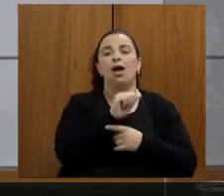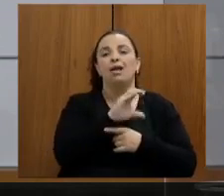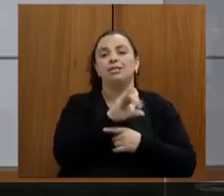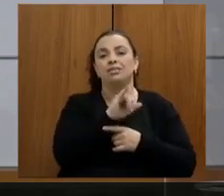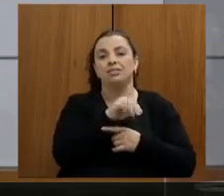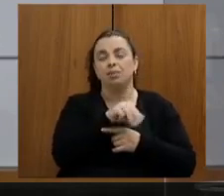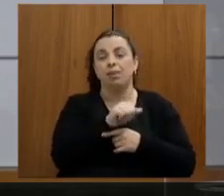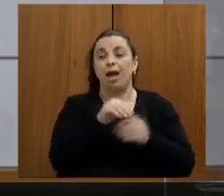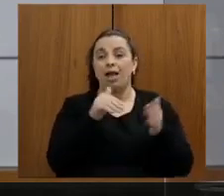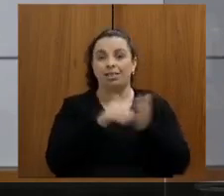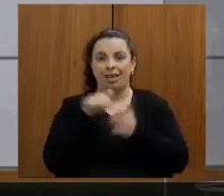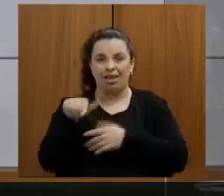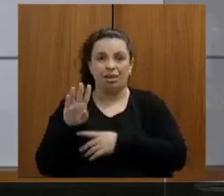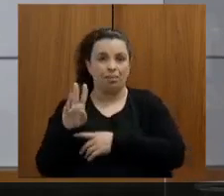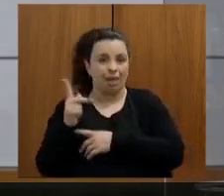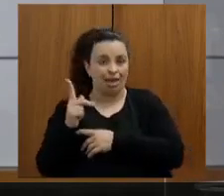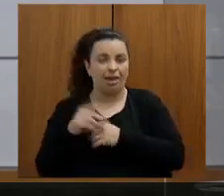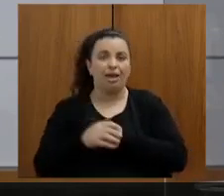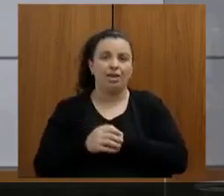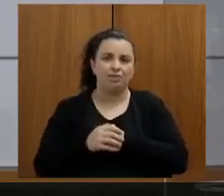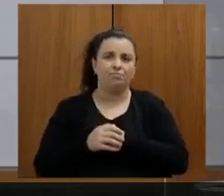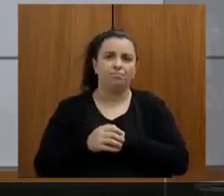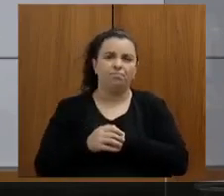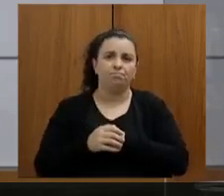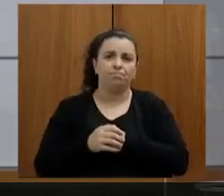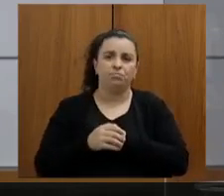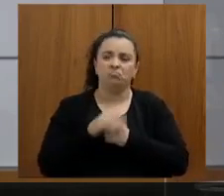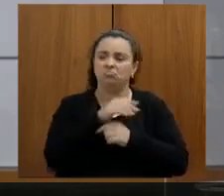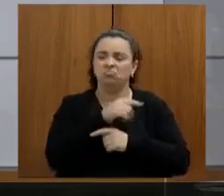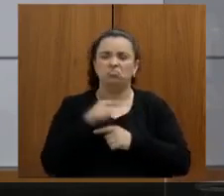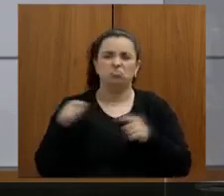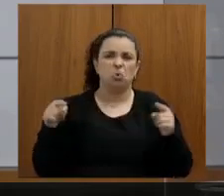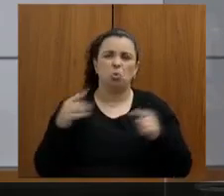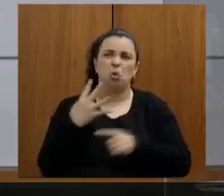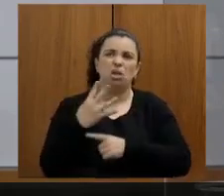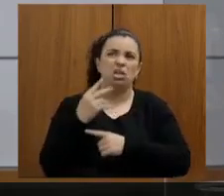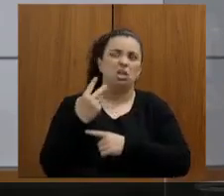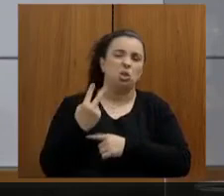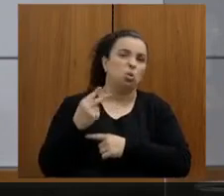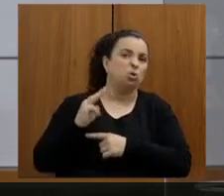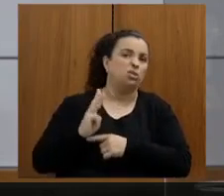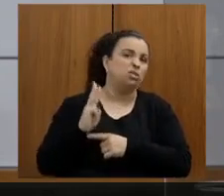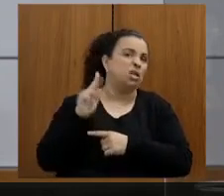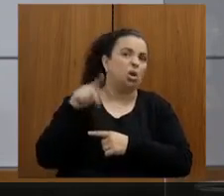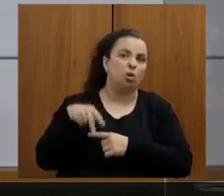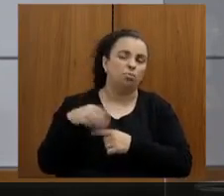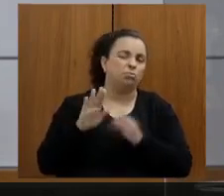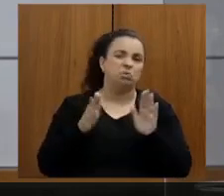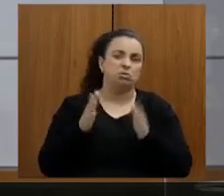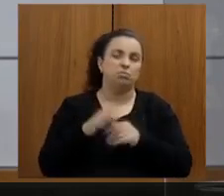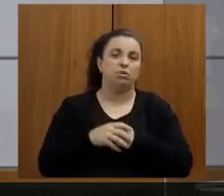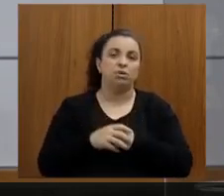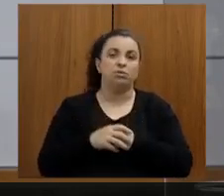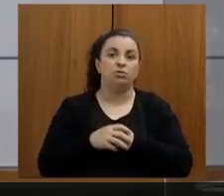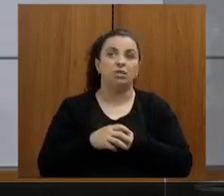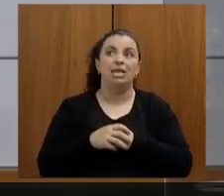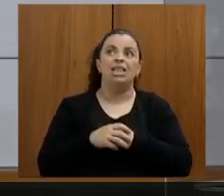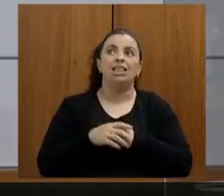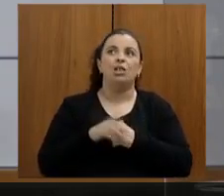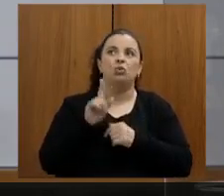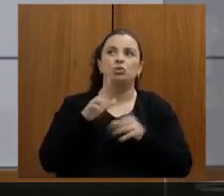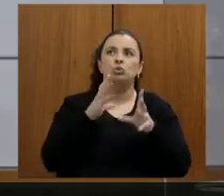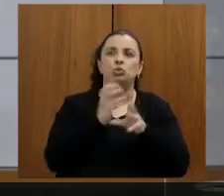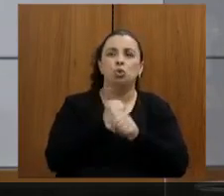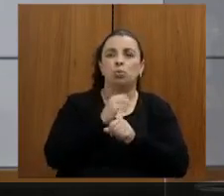e a Belo Horizonte minério 42 km no total só ontem de anúncio de 800